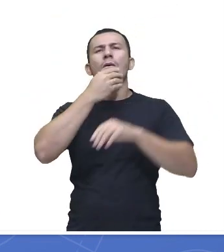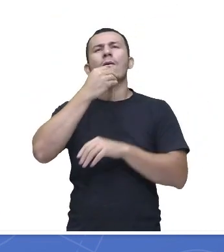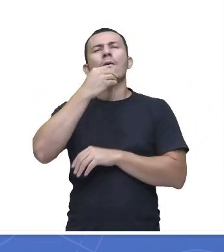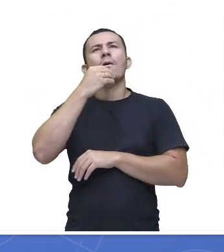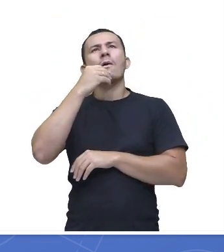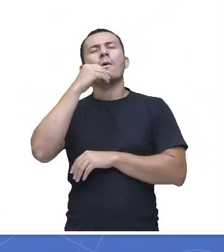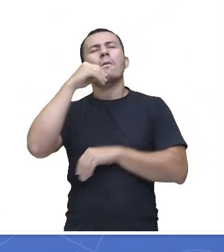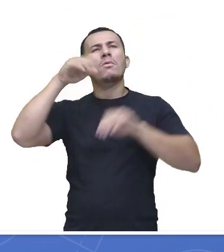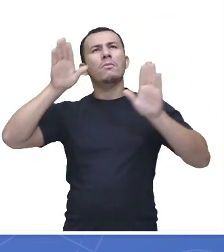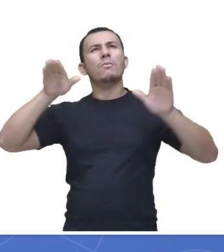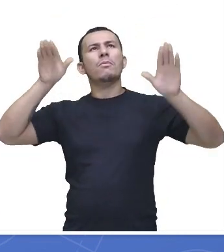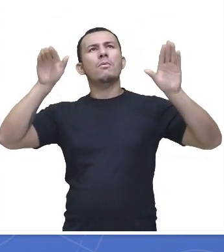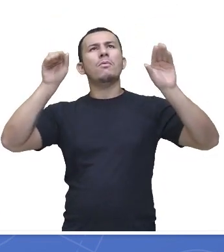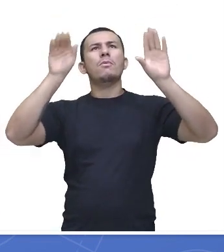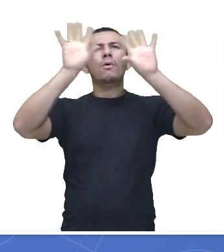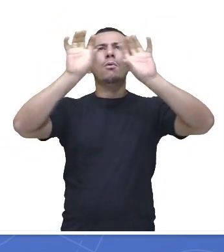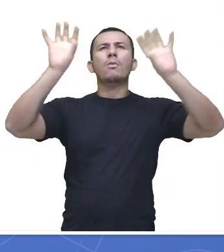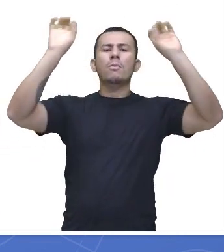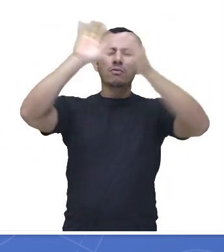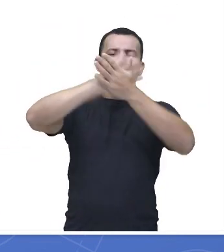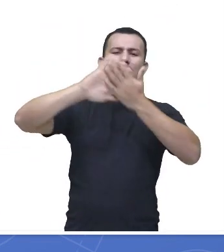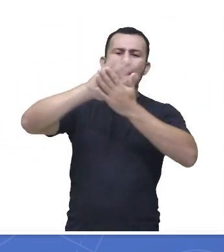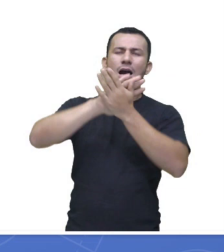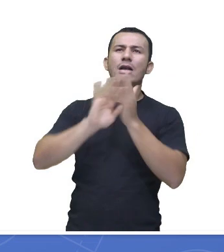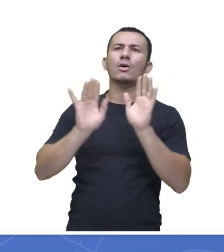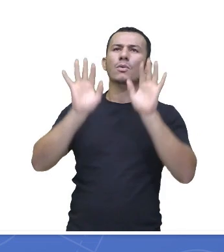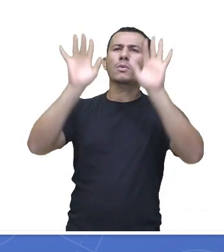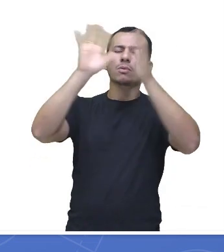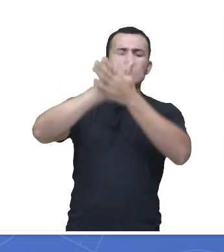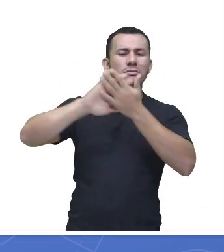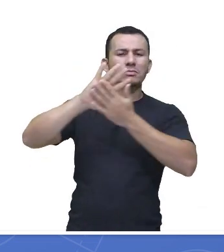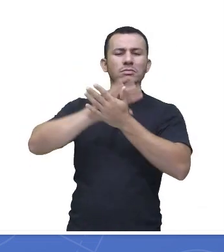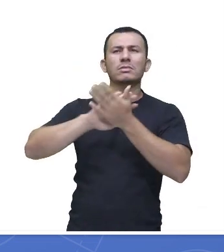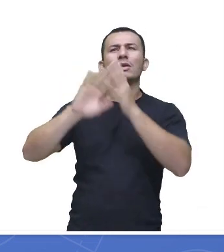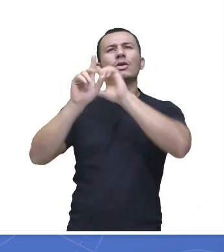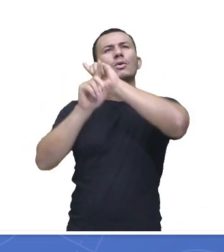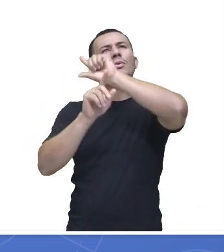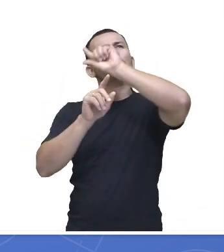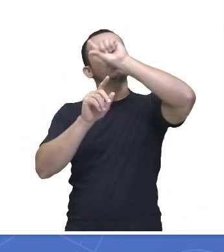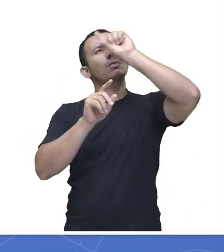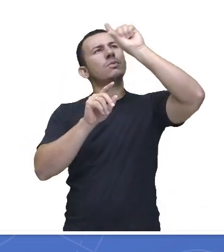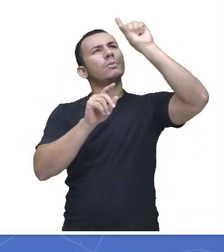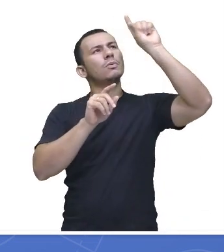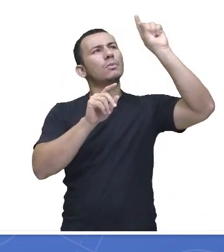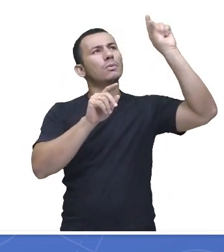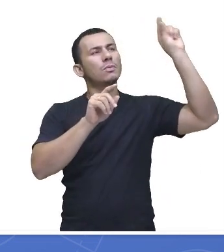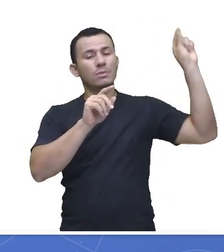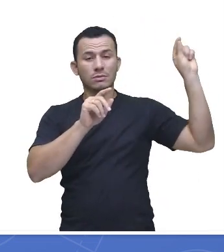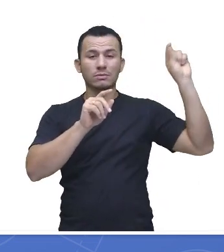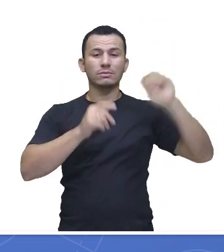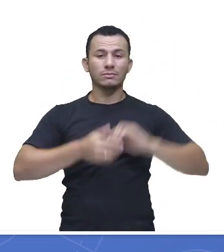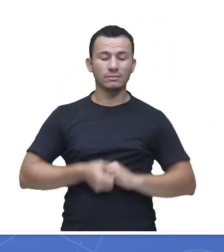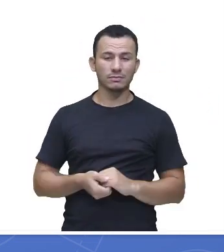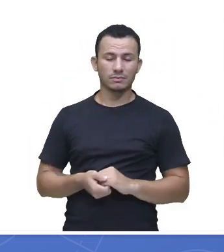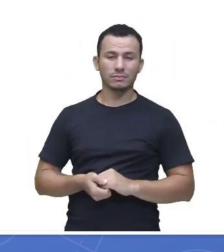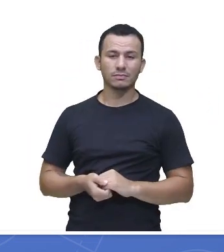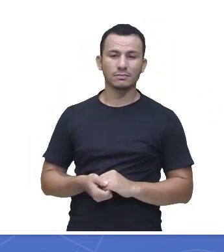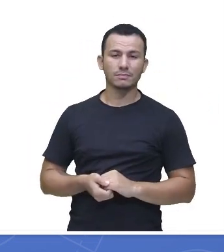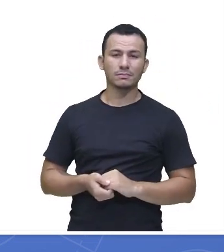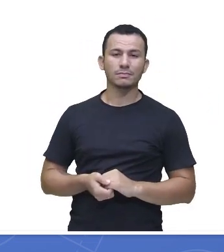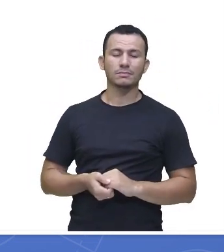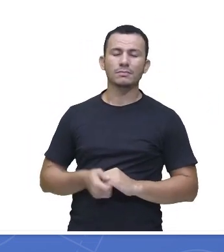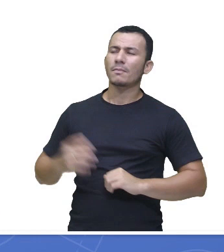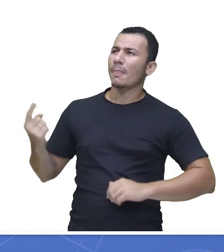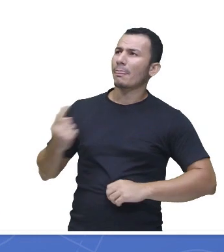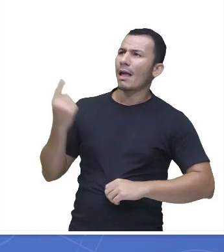sem nuvem nem fumaça, e acompanhei-o até sumir atrás do telhado de nossa casa. Vinha mais